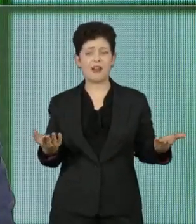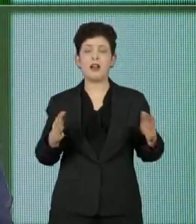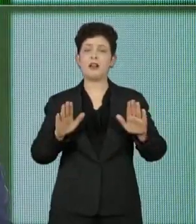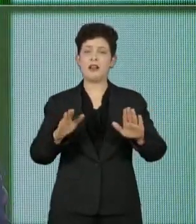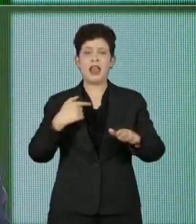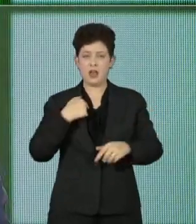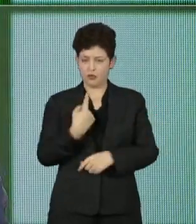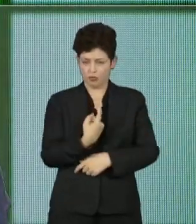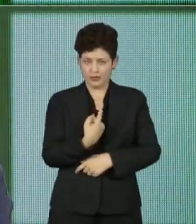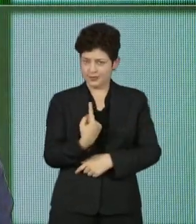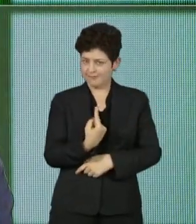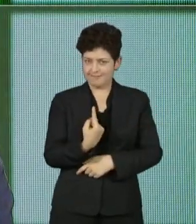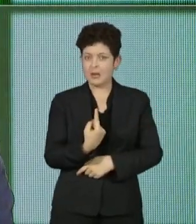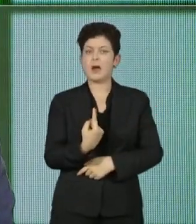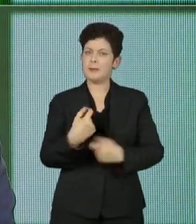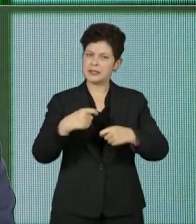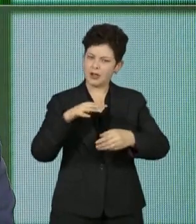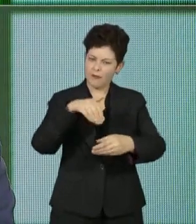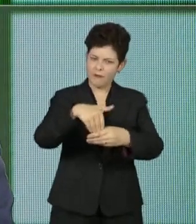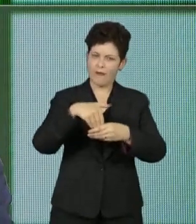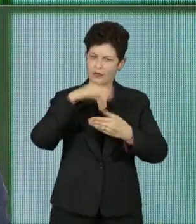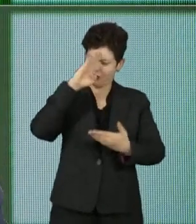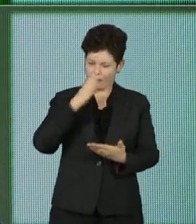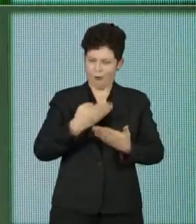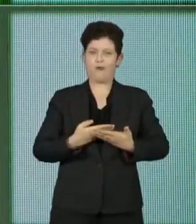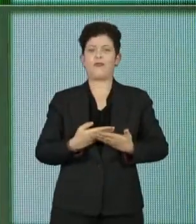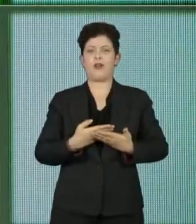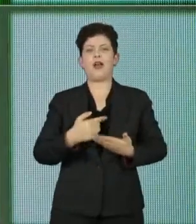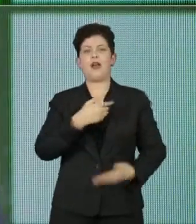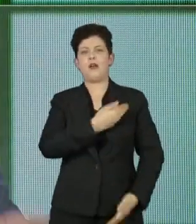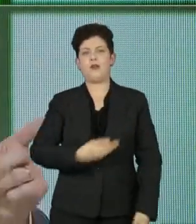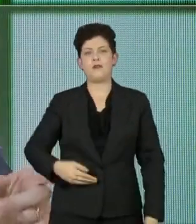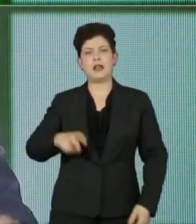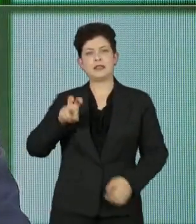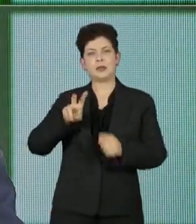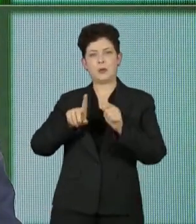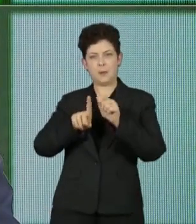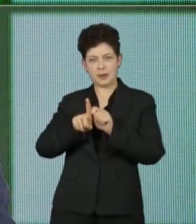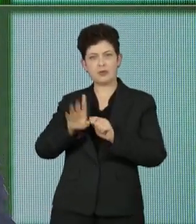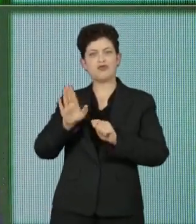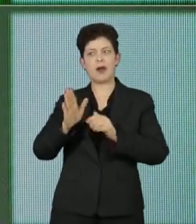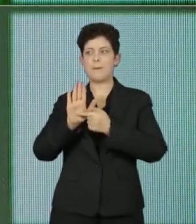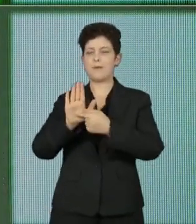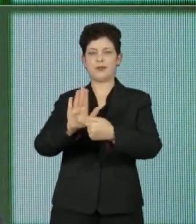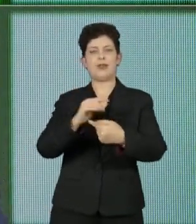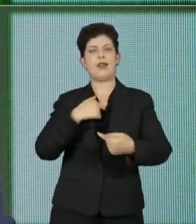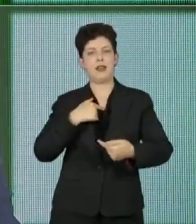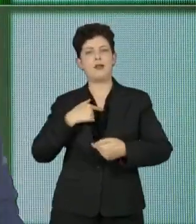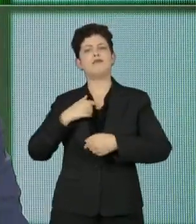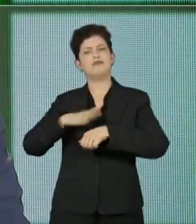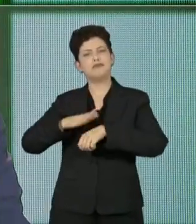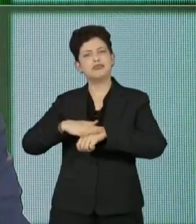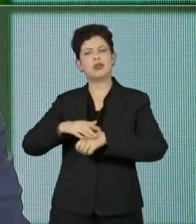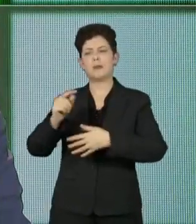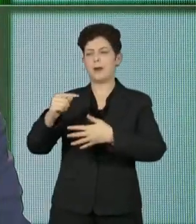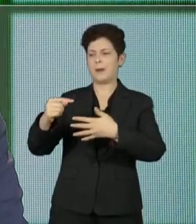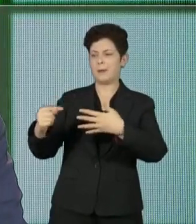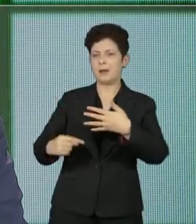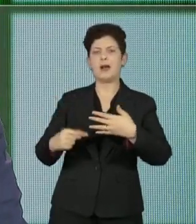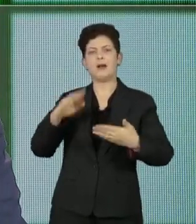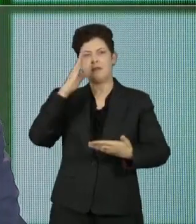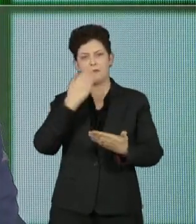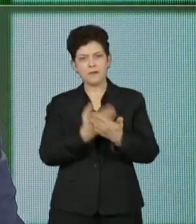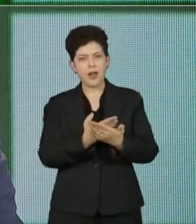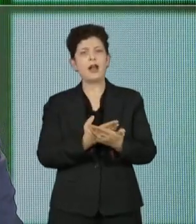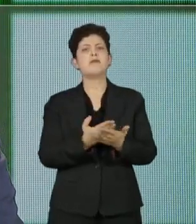mas não vou conseguir fazer isso sozinho vou precisar do seu voto de confiança eu sou o governador a cinco meses já mostrei para São Paulo as minhas atitudes sou um